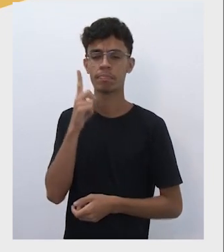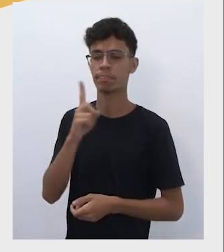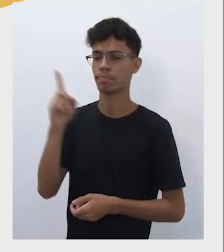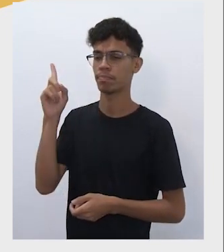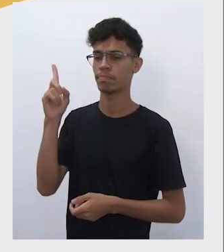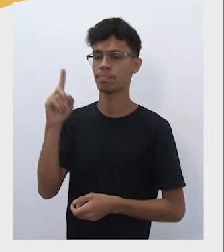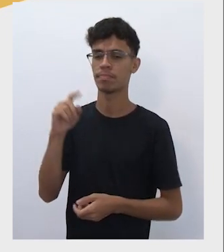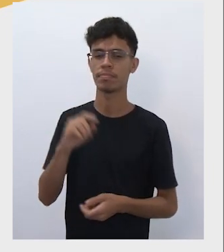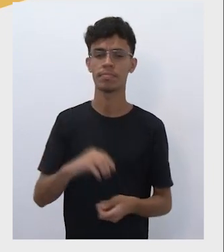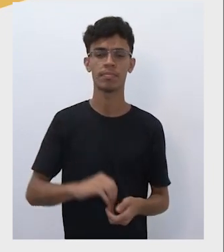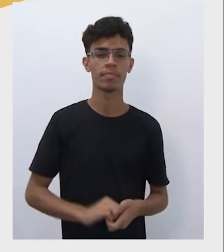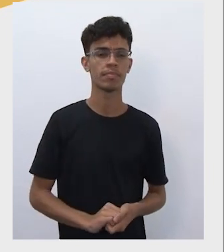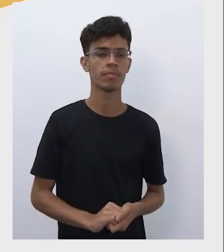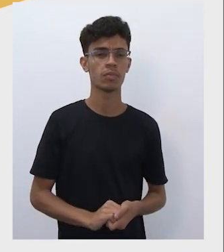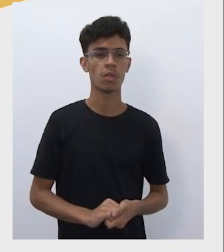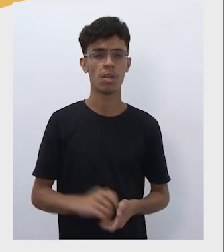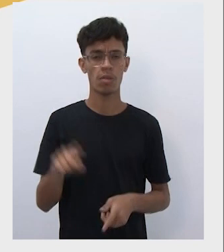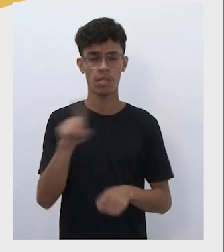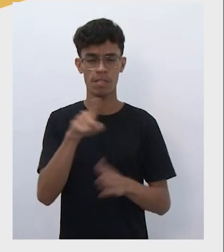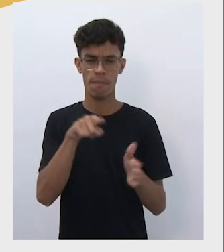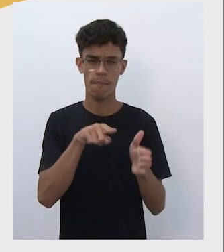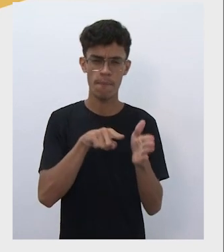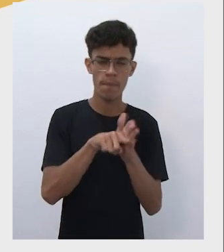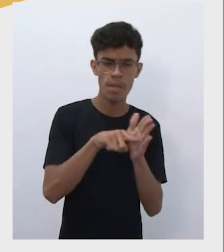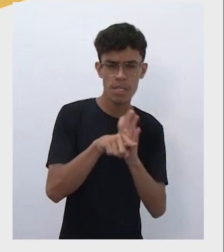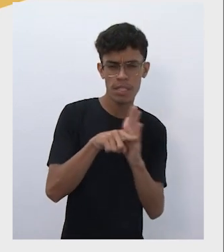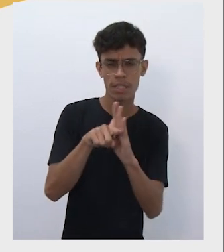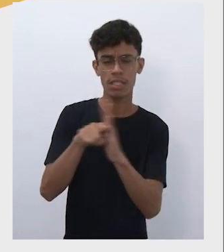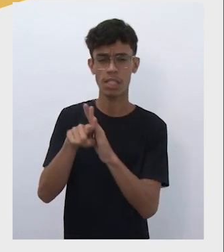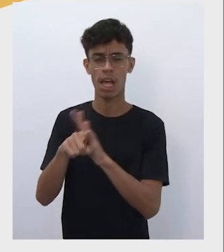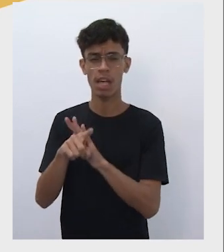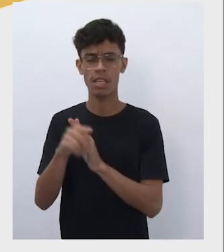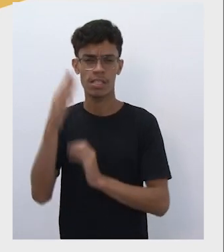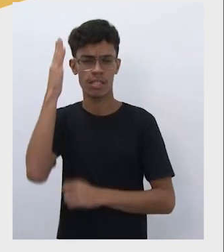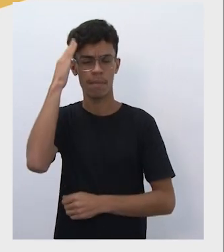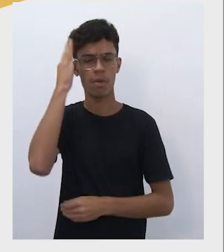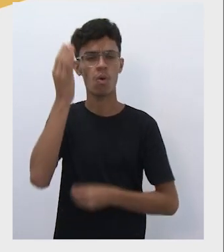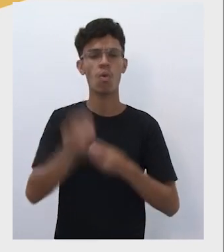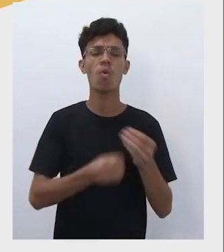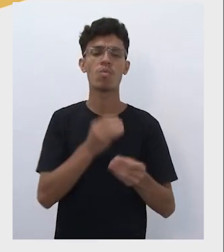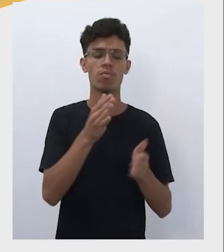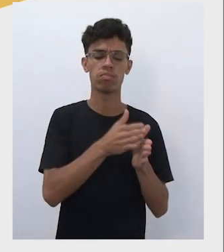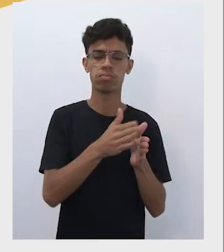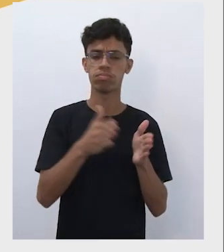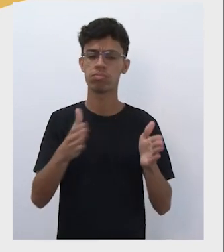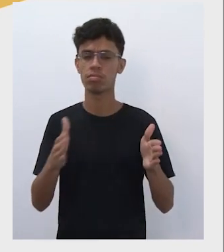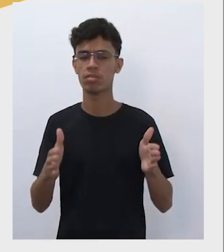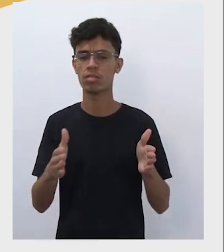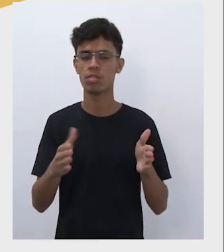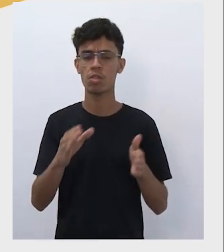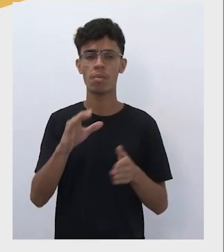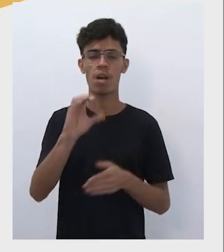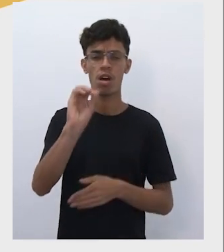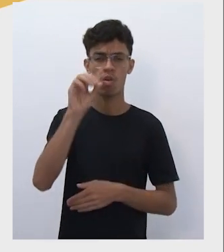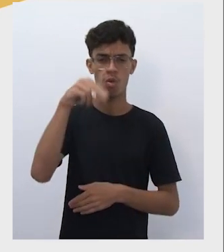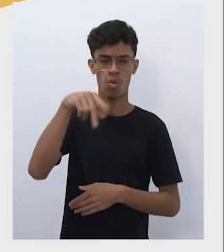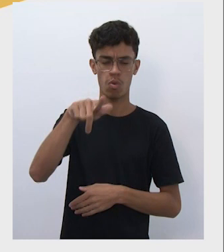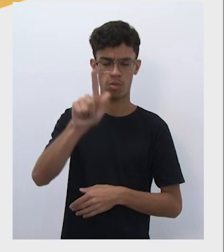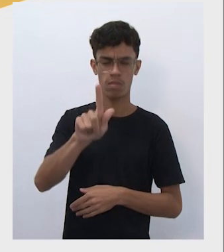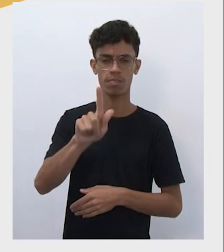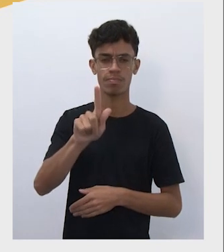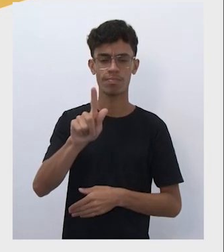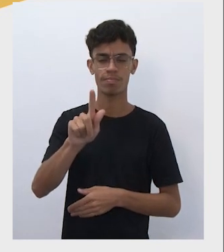artemisia.org.br para que vocês acessem e conheçam como que é a construção de uma ONG, né, que pode aí, de